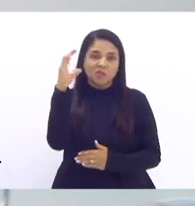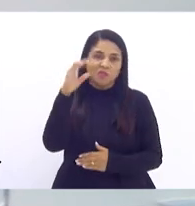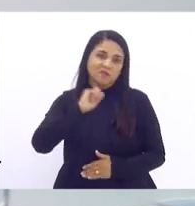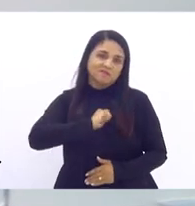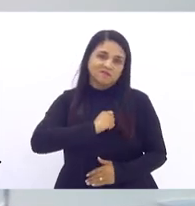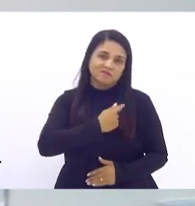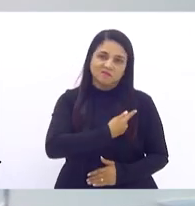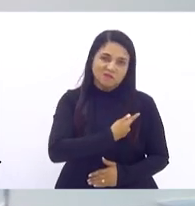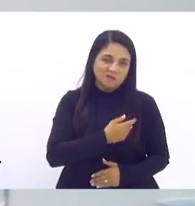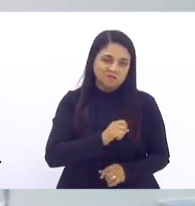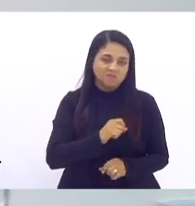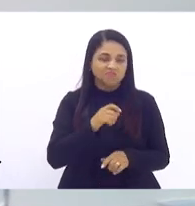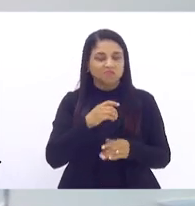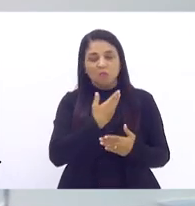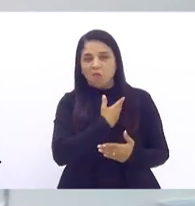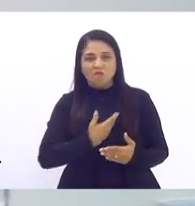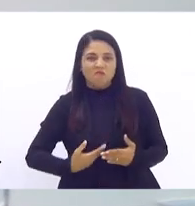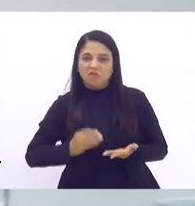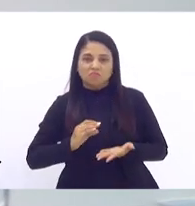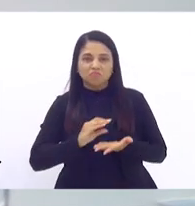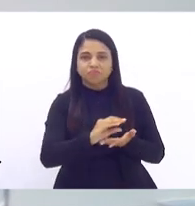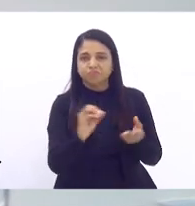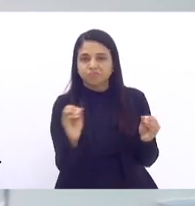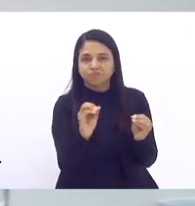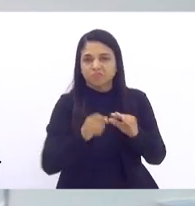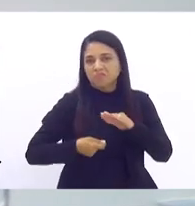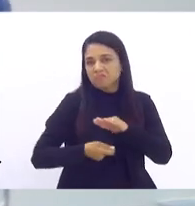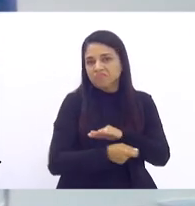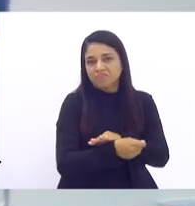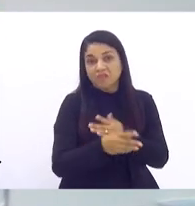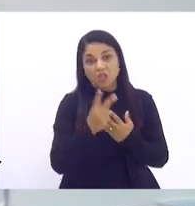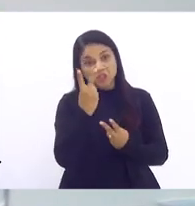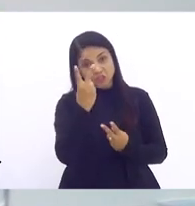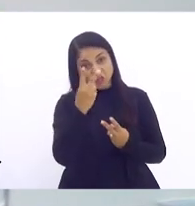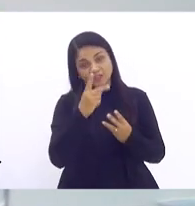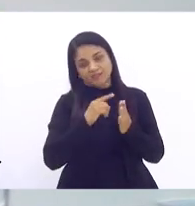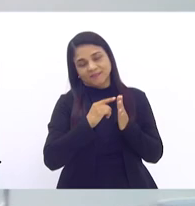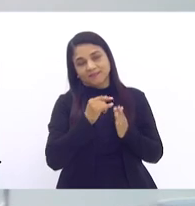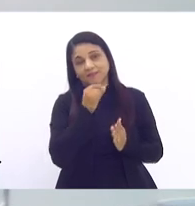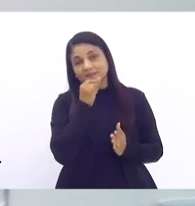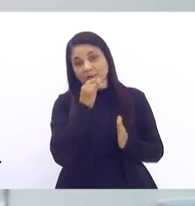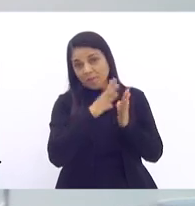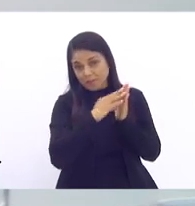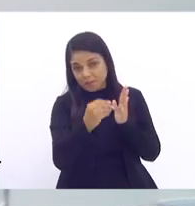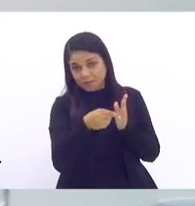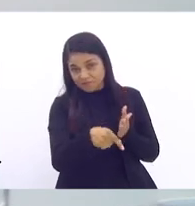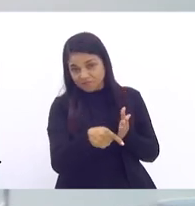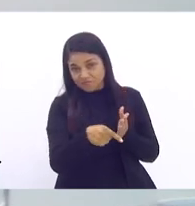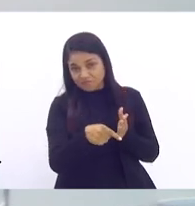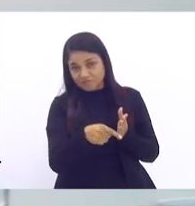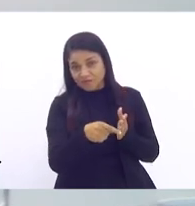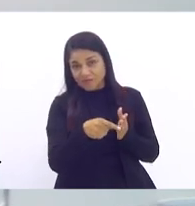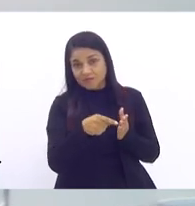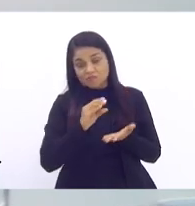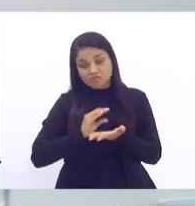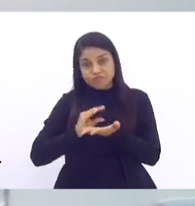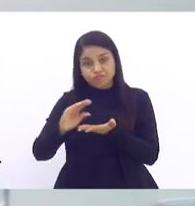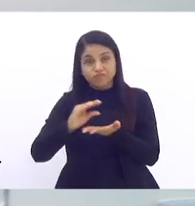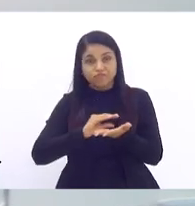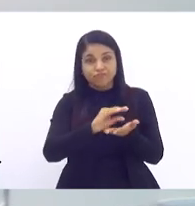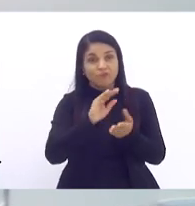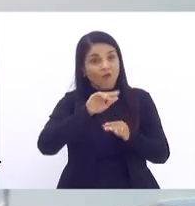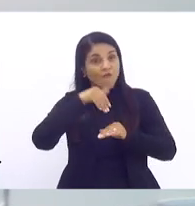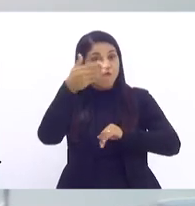naquela época não financiou são só dois exemplos de recursos do povo brasileiro que foram colocados no exterior um inclusive